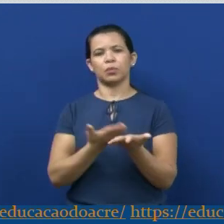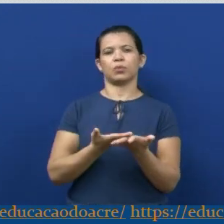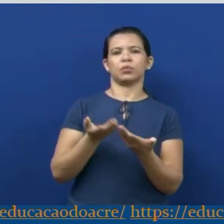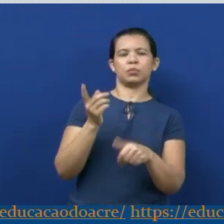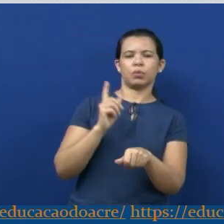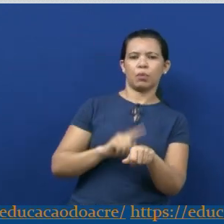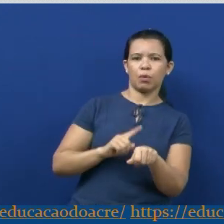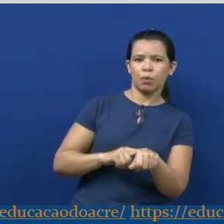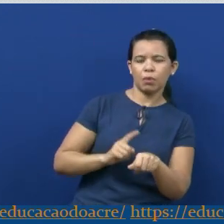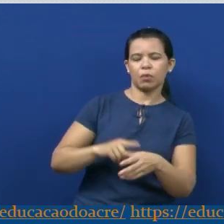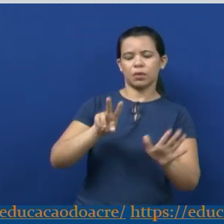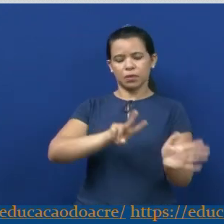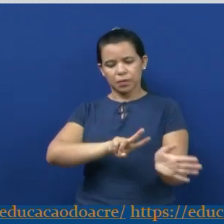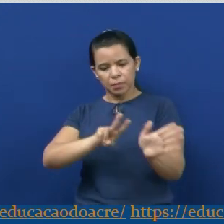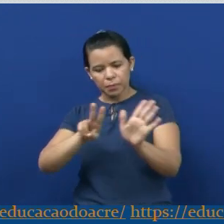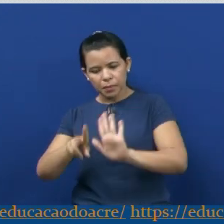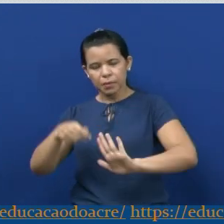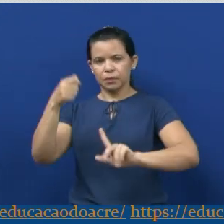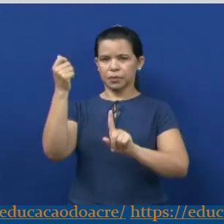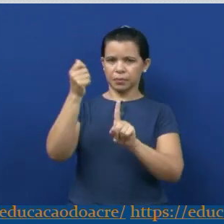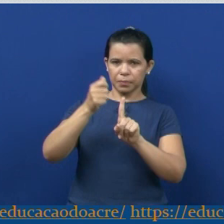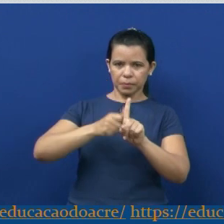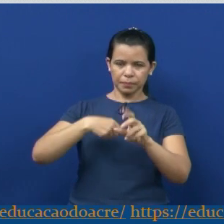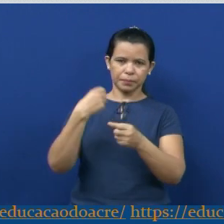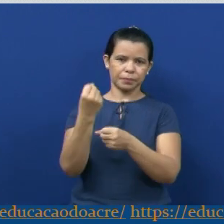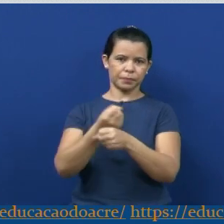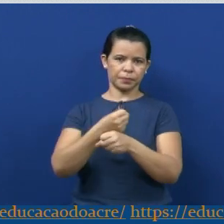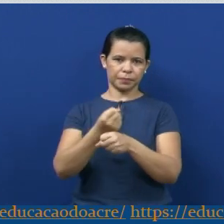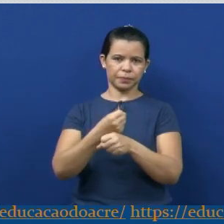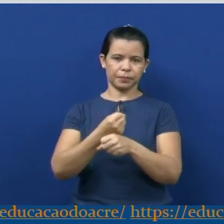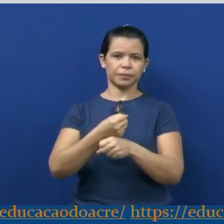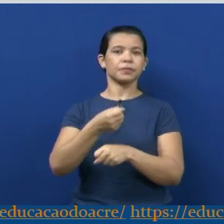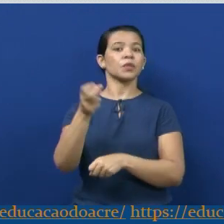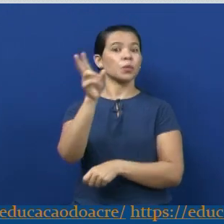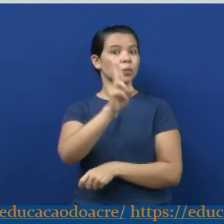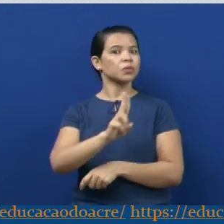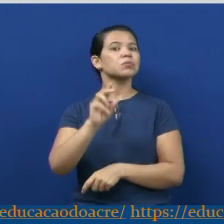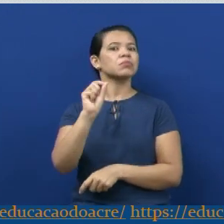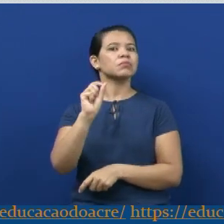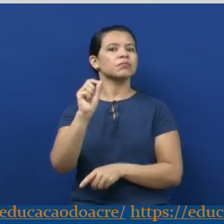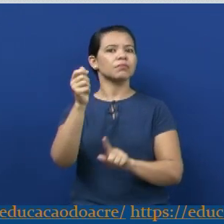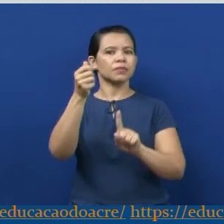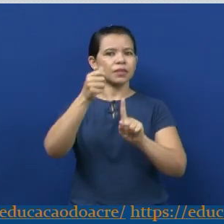Semanas, meses e ano. E nós usamos o quê? O calendário, aí depois vem